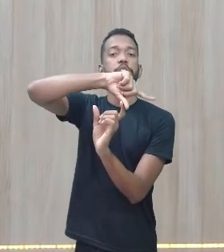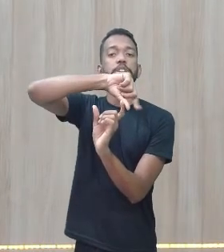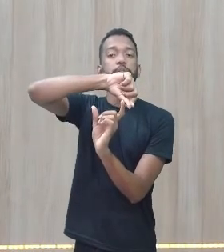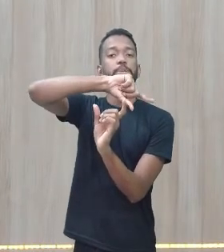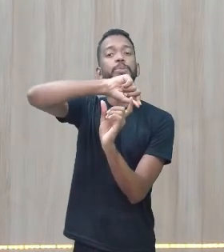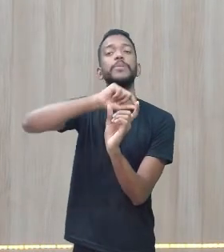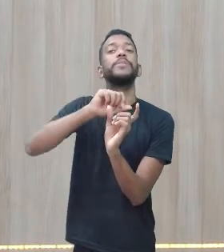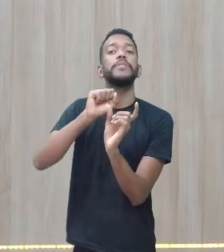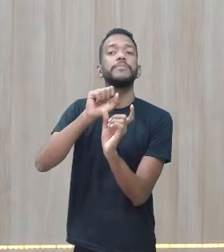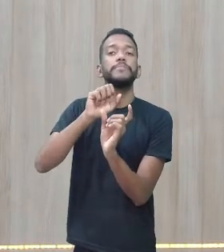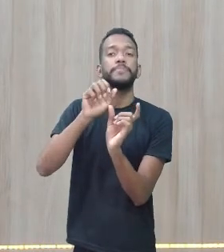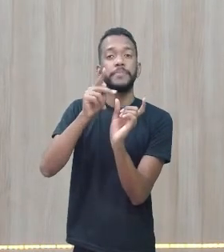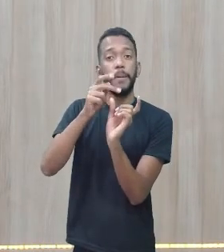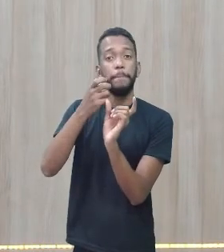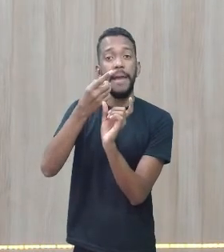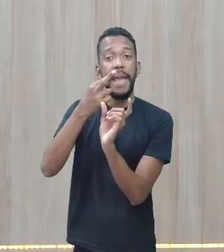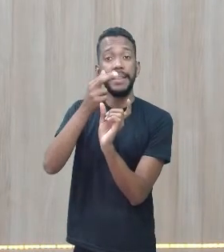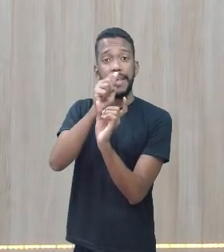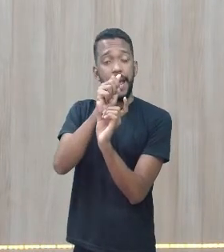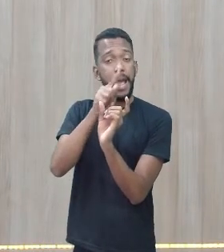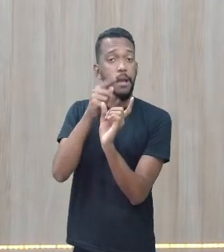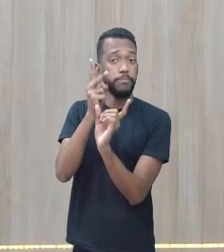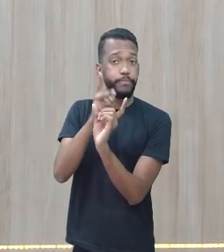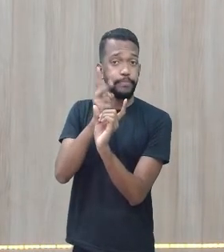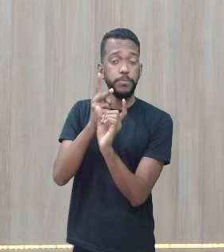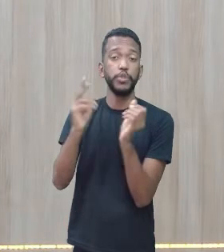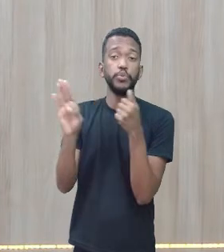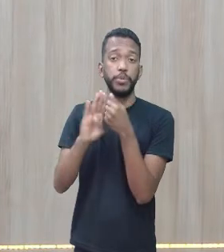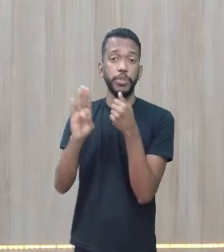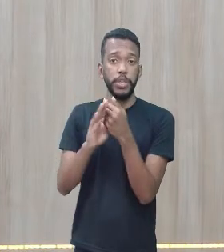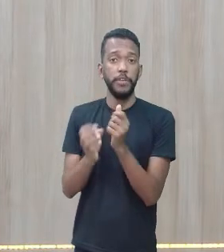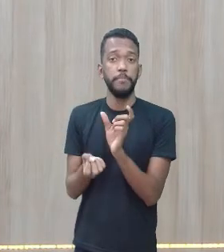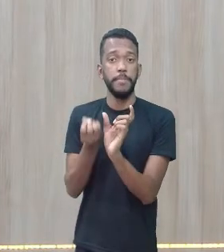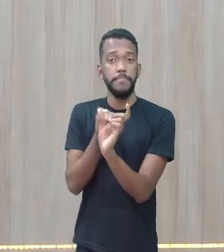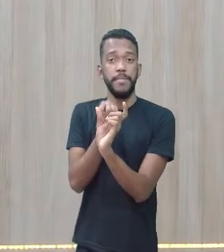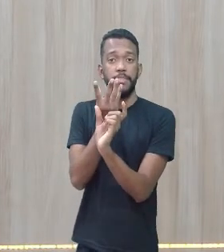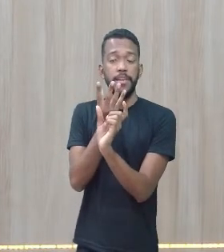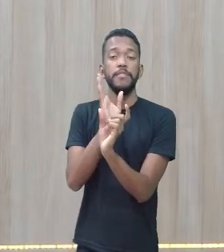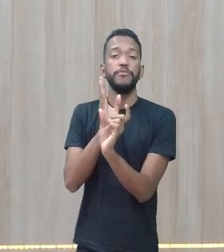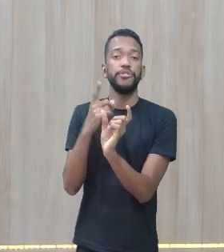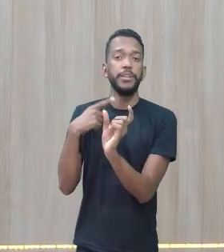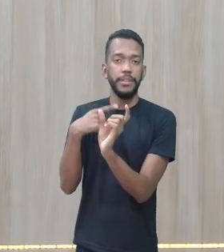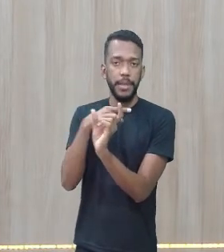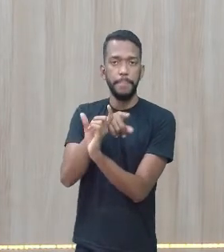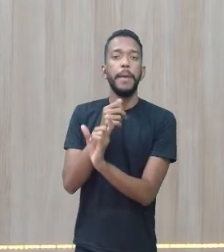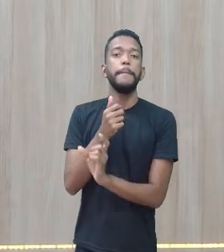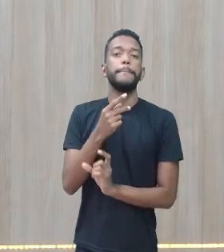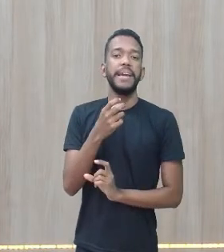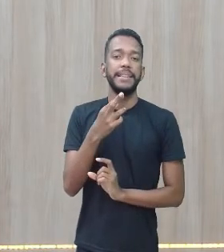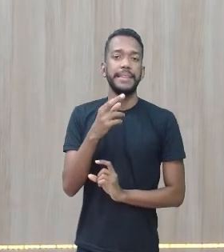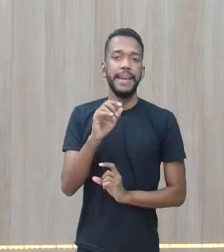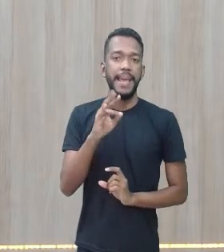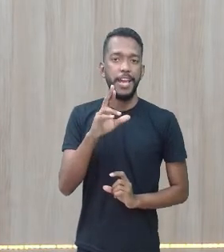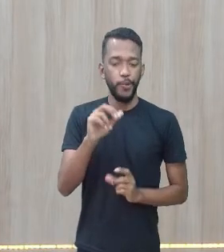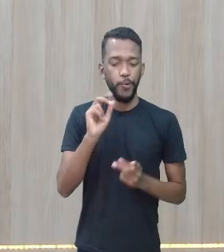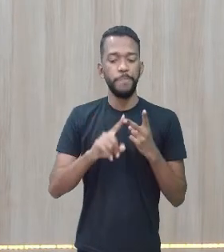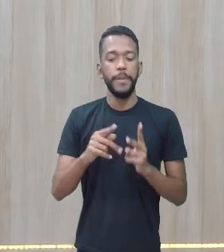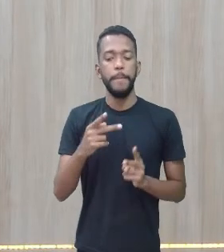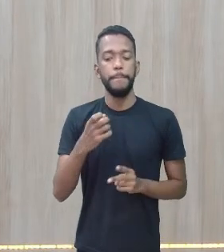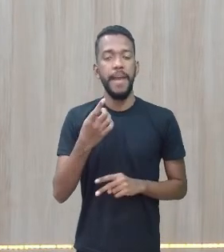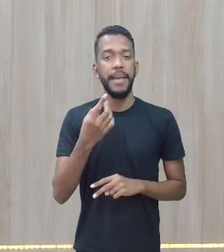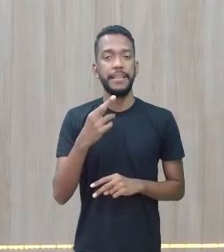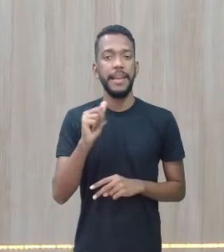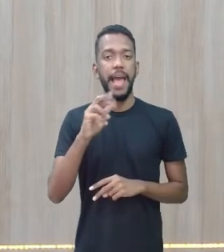pedra, que é um substantivo primitivo, foram derivadas as palavras pedreiro, pedraria,